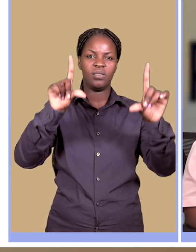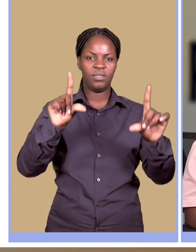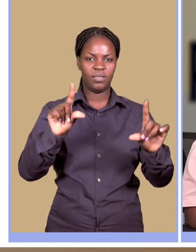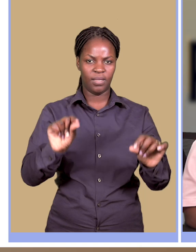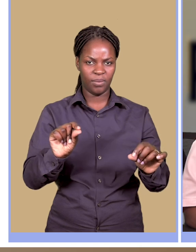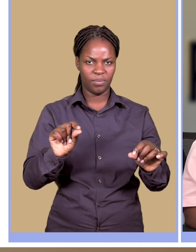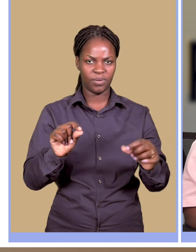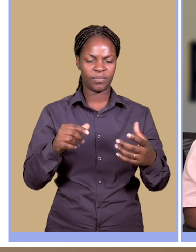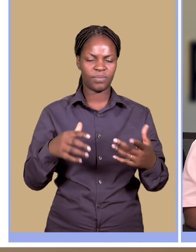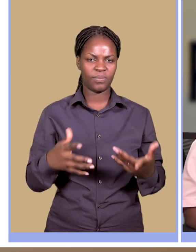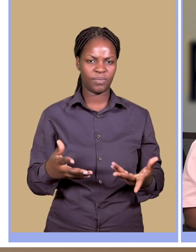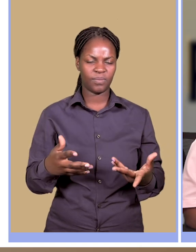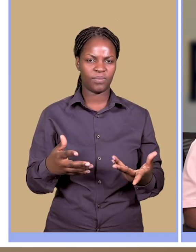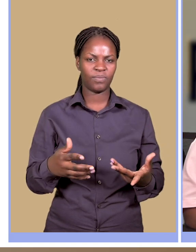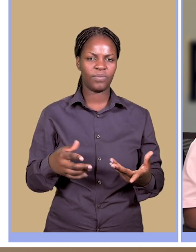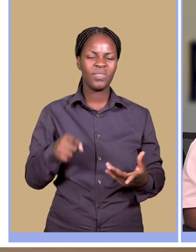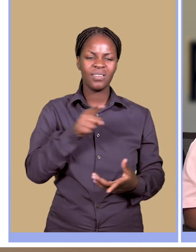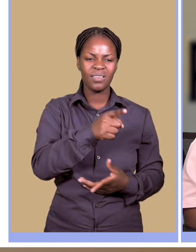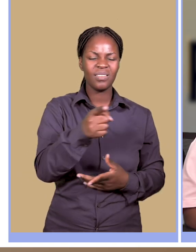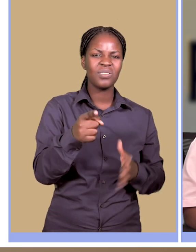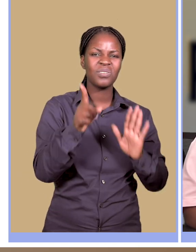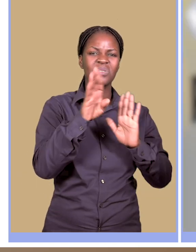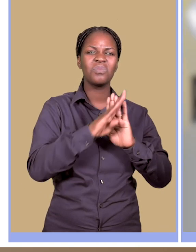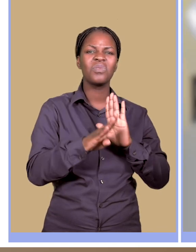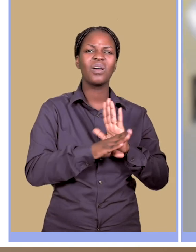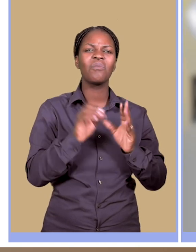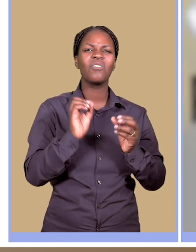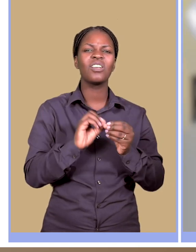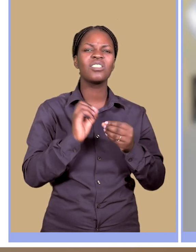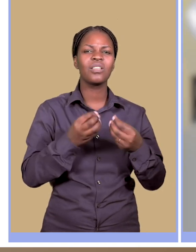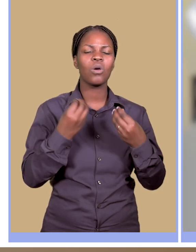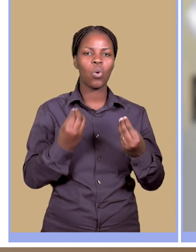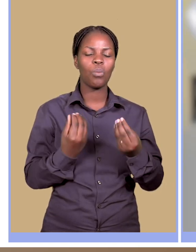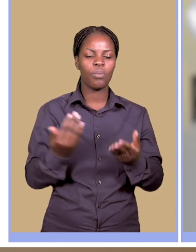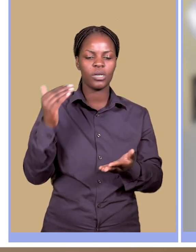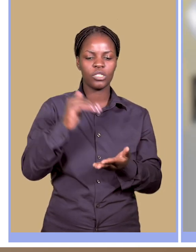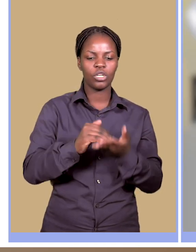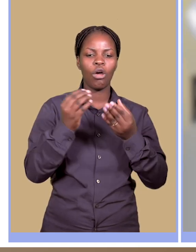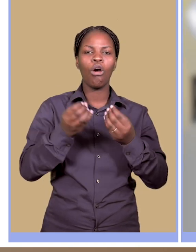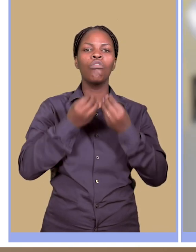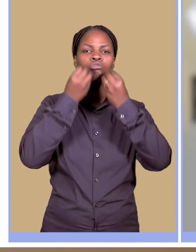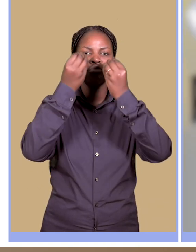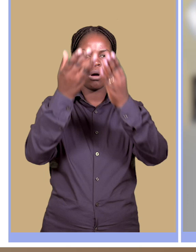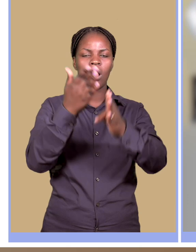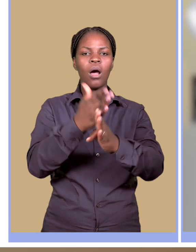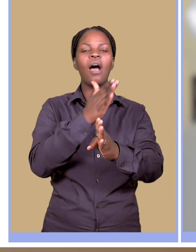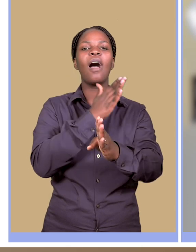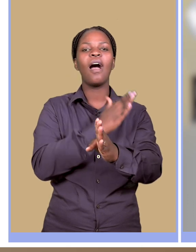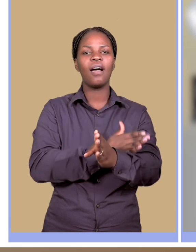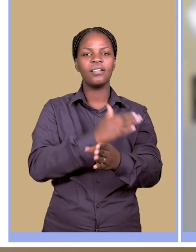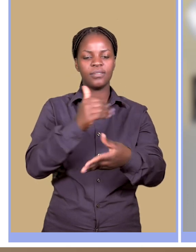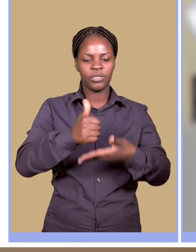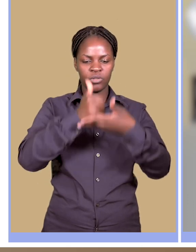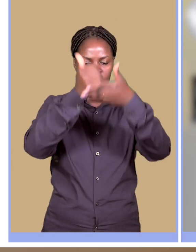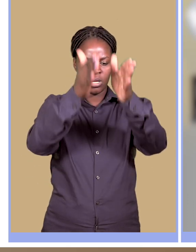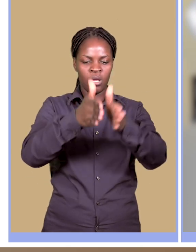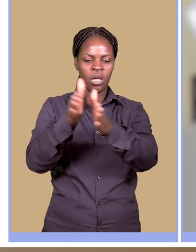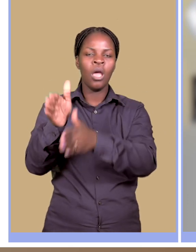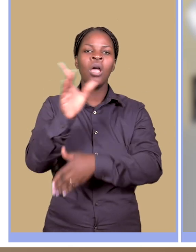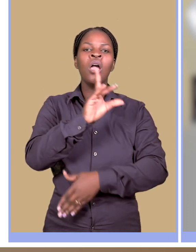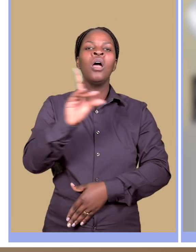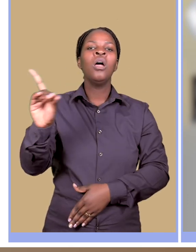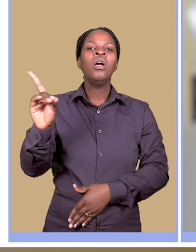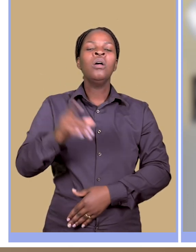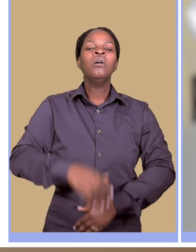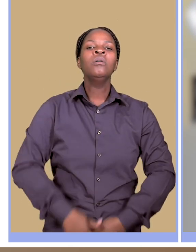hoje, que como é que essas plataformas podem fazer chegar o aviso prévio para estas pessoas, principalmente